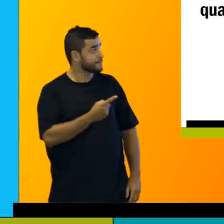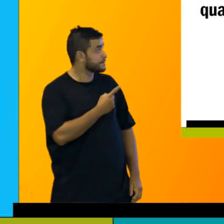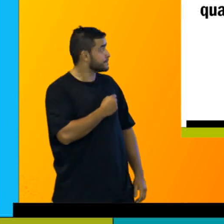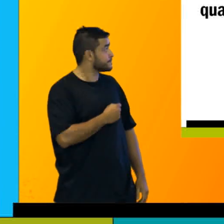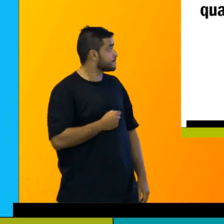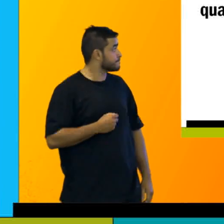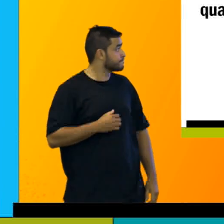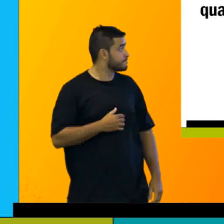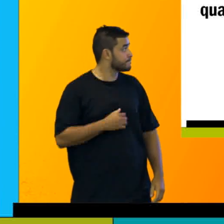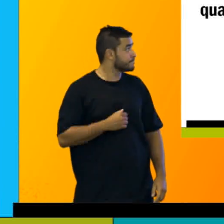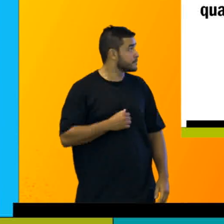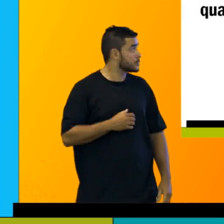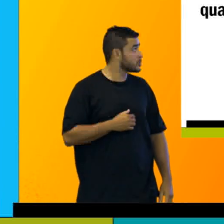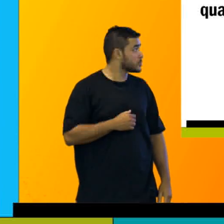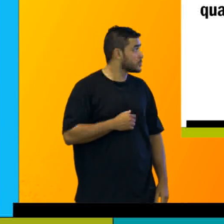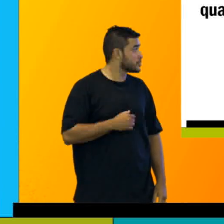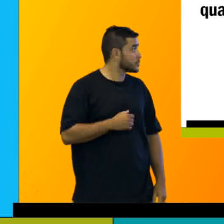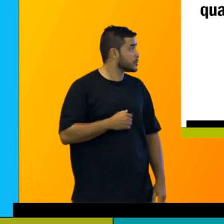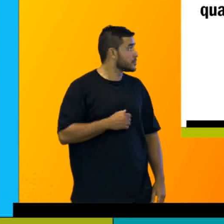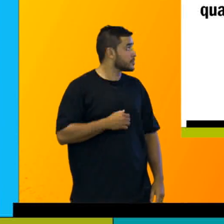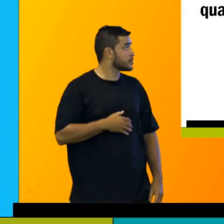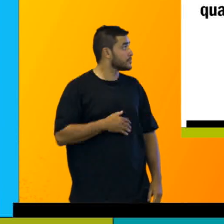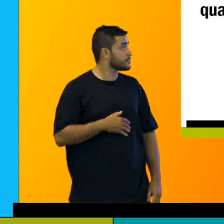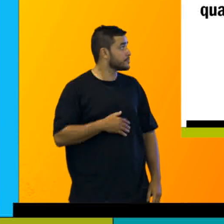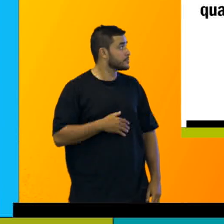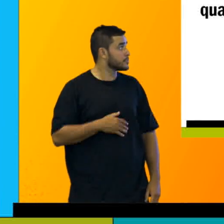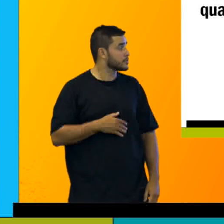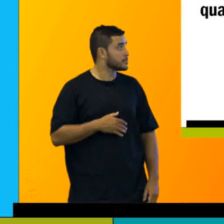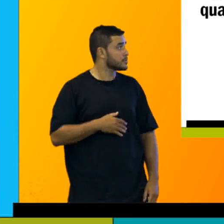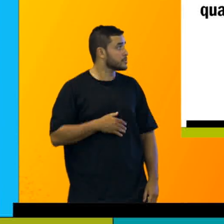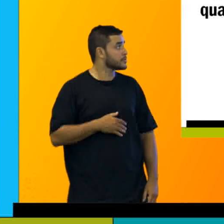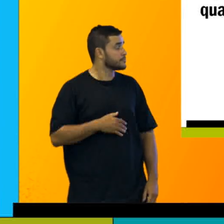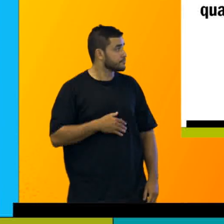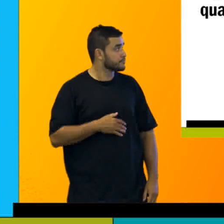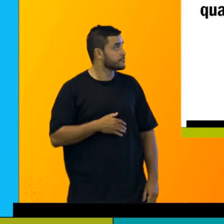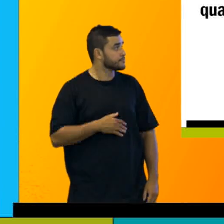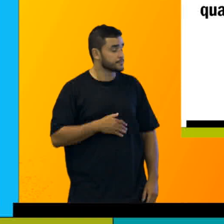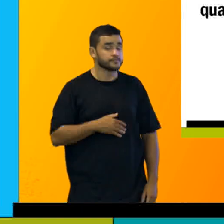Tá aqui, ó. O 9 é esse aqui, ó.